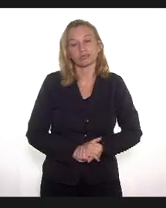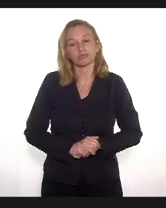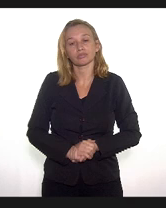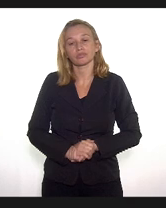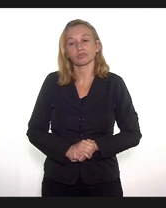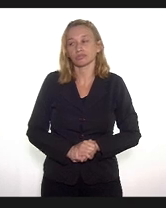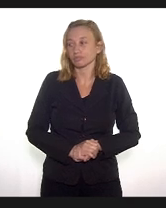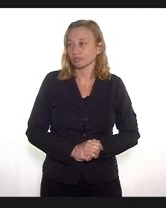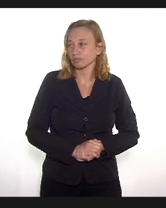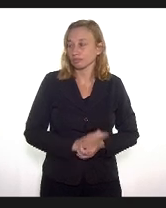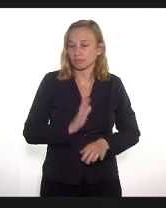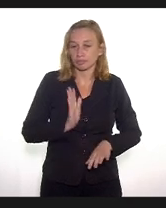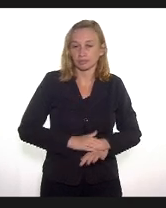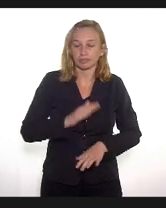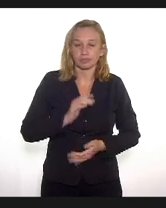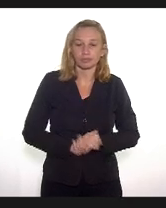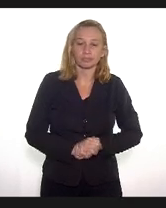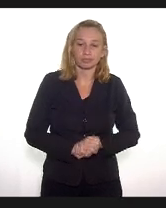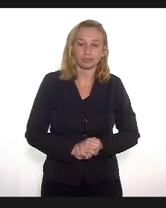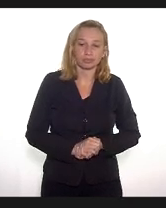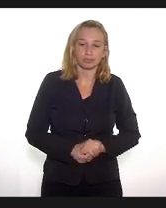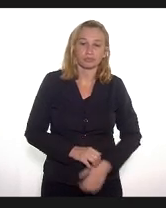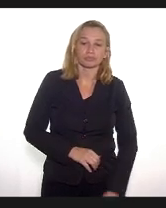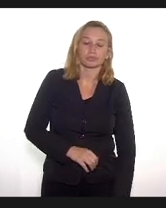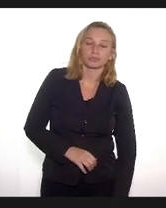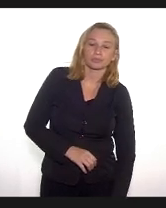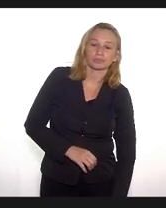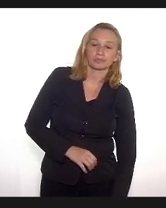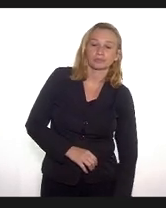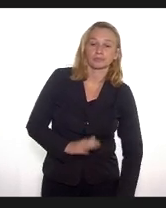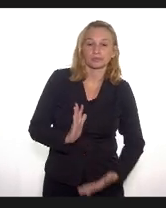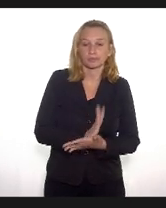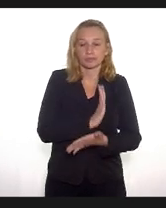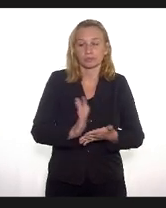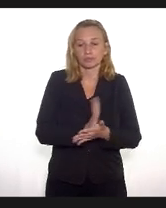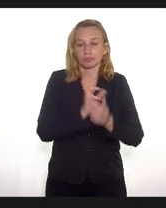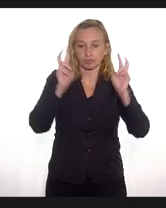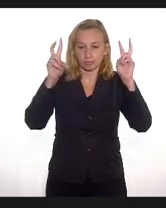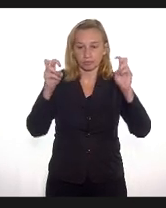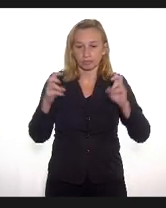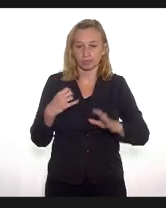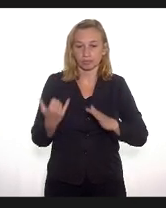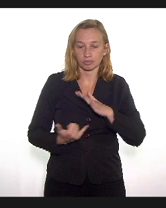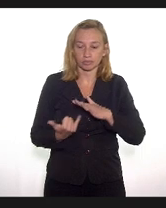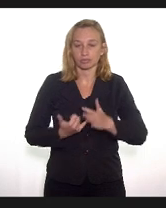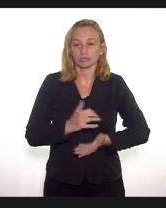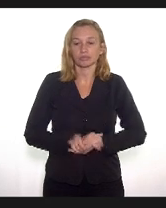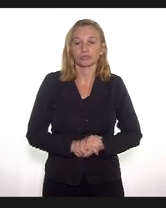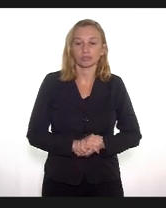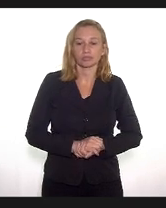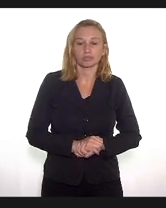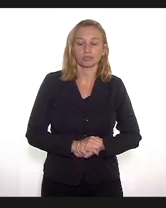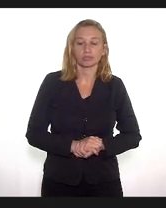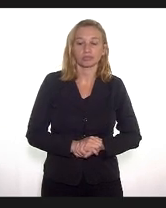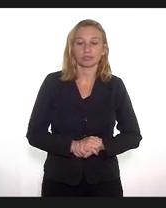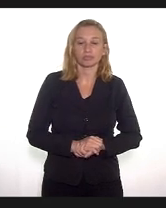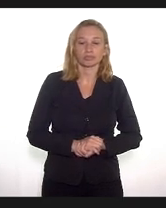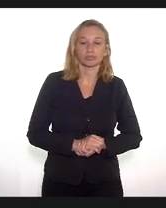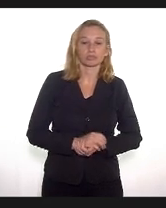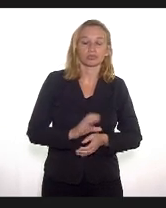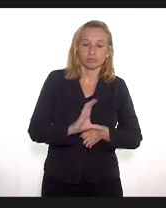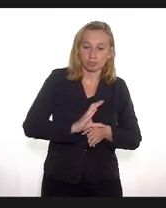Que mais? A questão das algumas questões institucionais, né, sobre a agenda do conselho